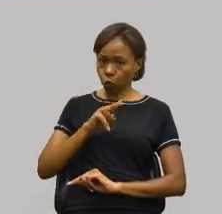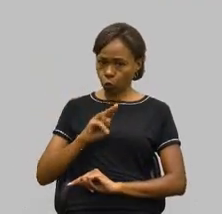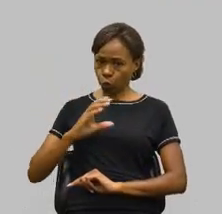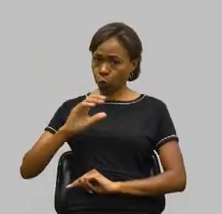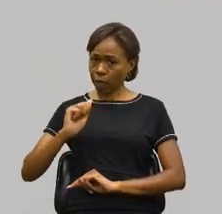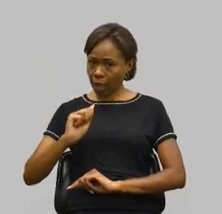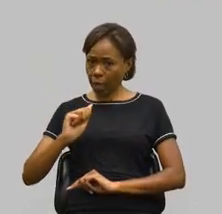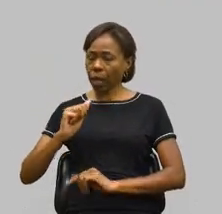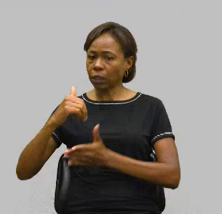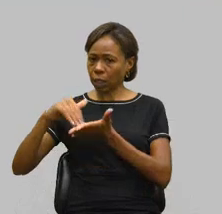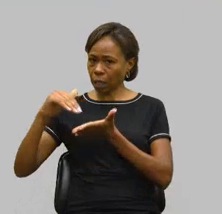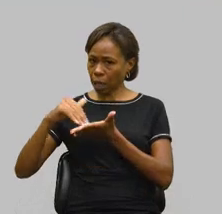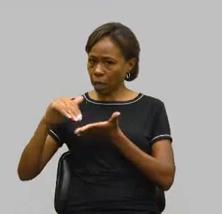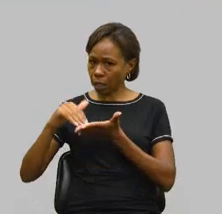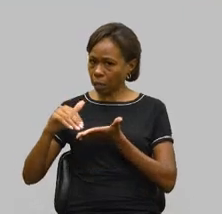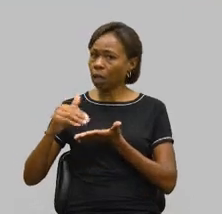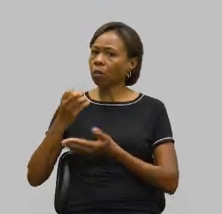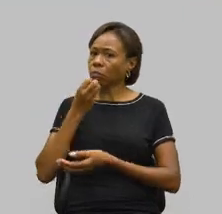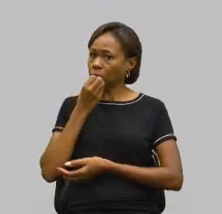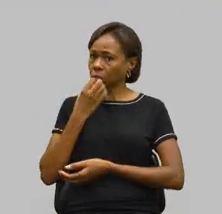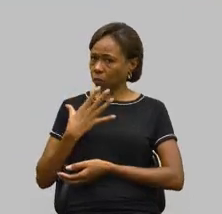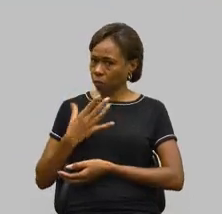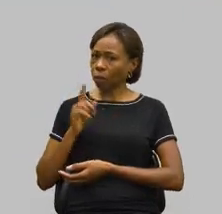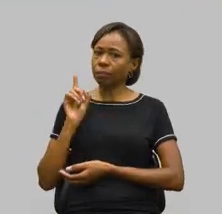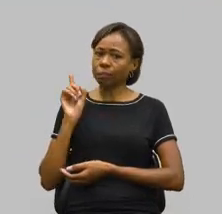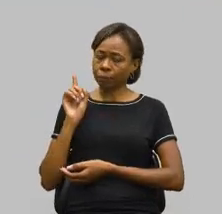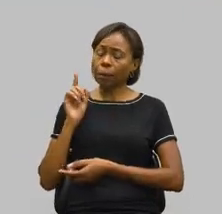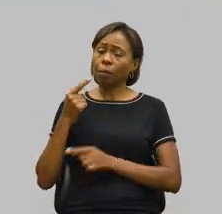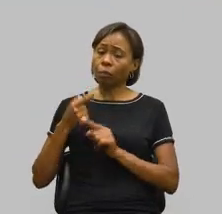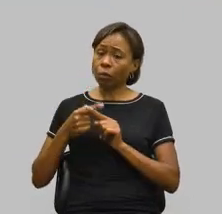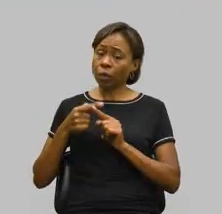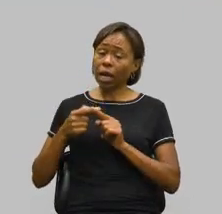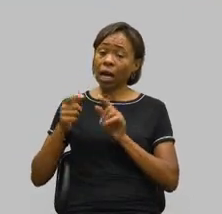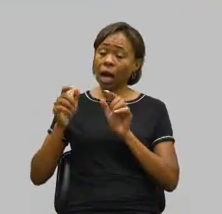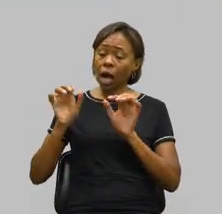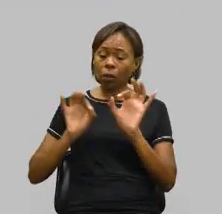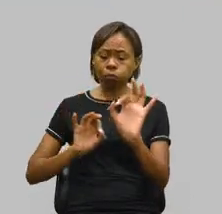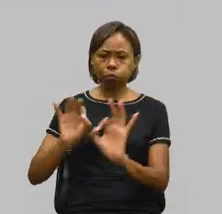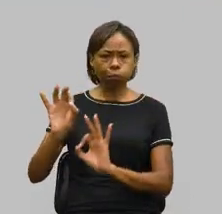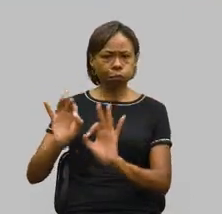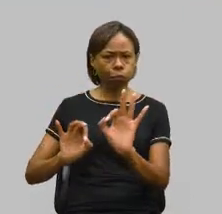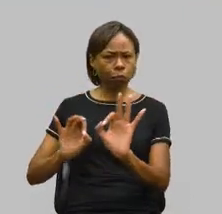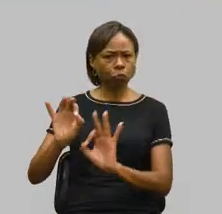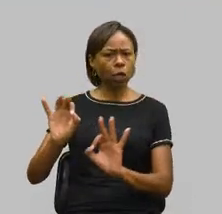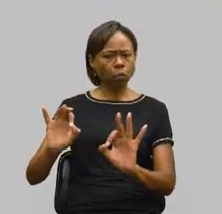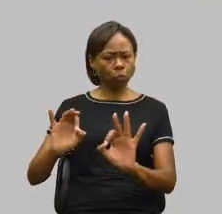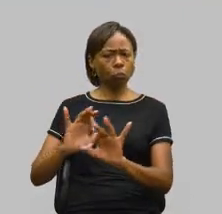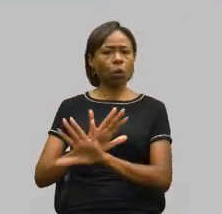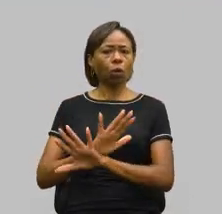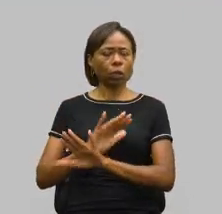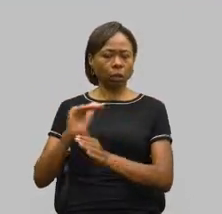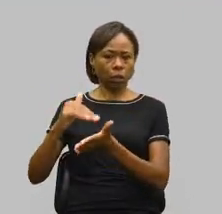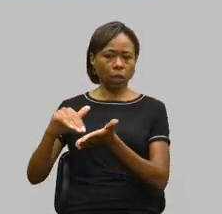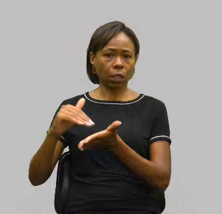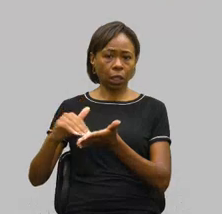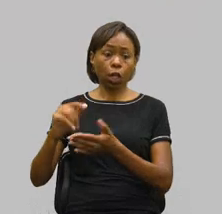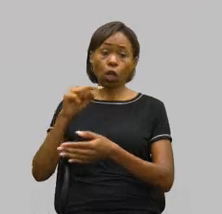ter deixado Essa secretaria extremamente organizada Então você